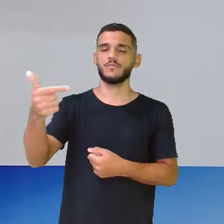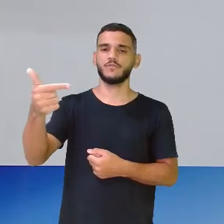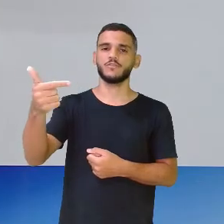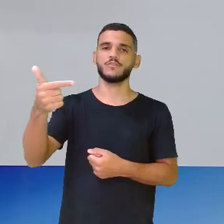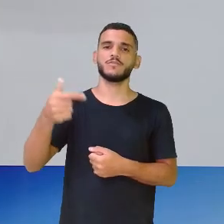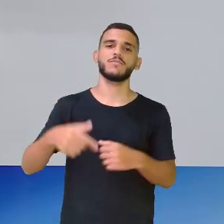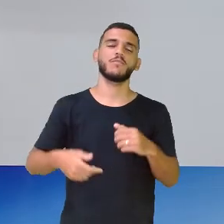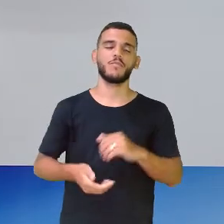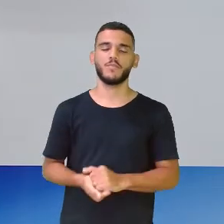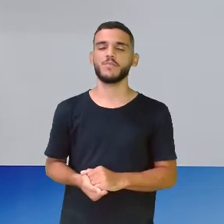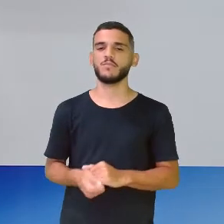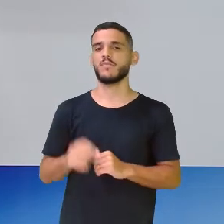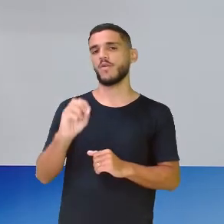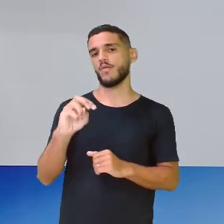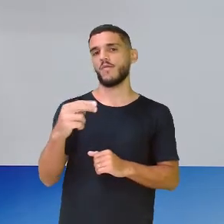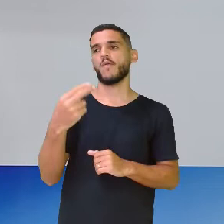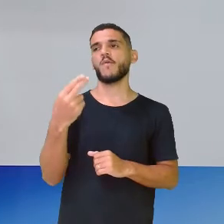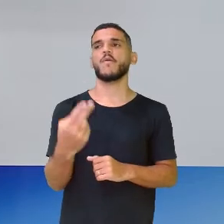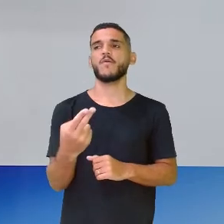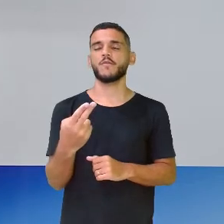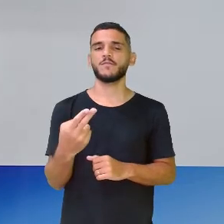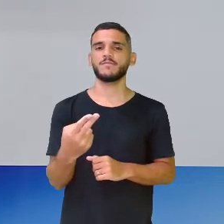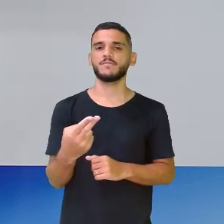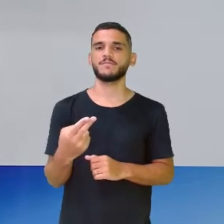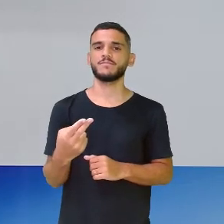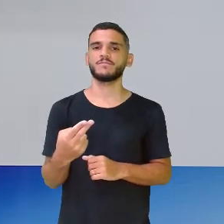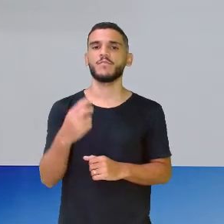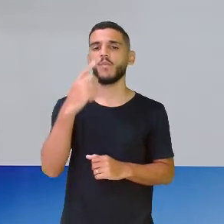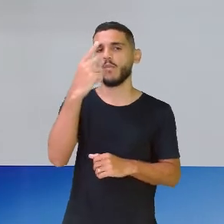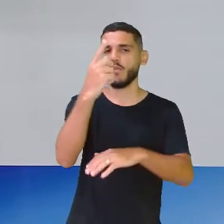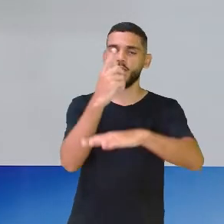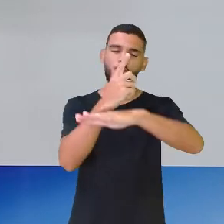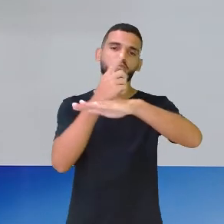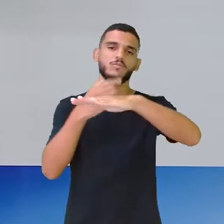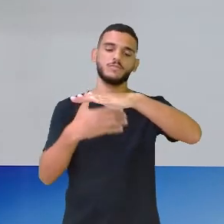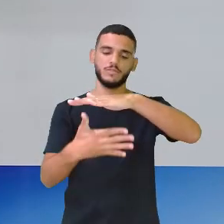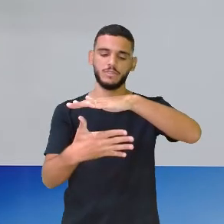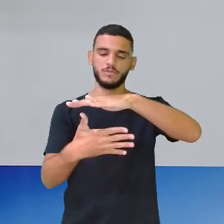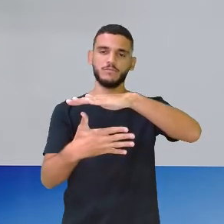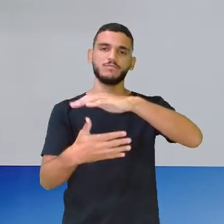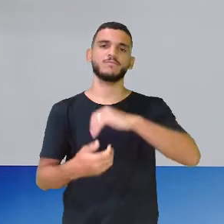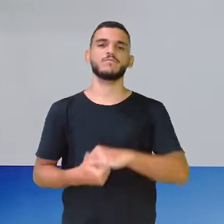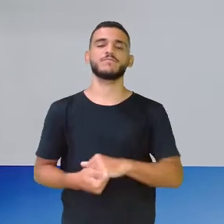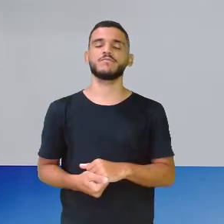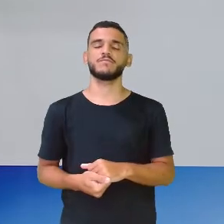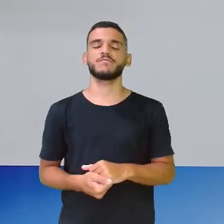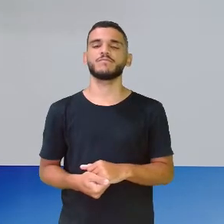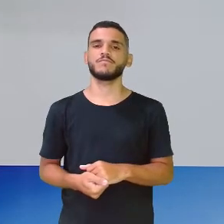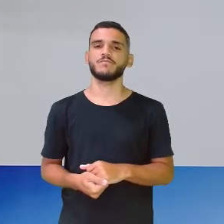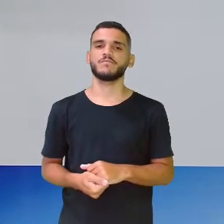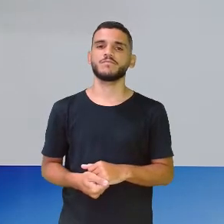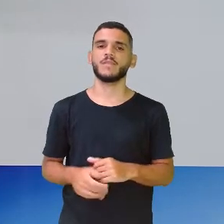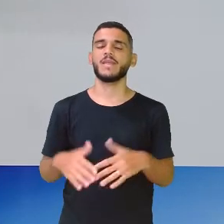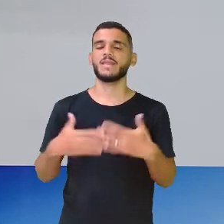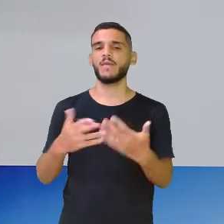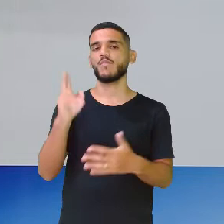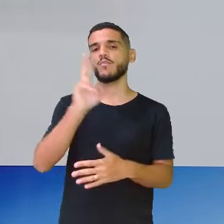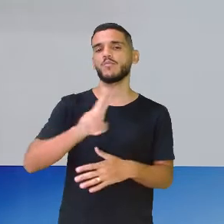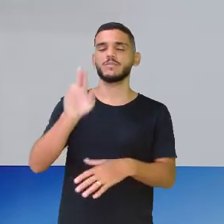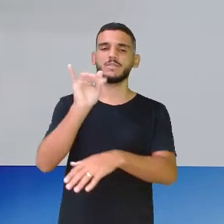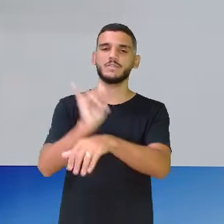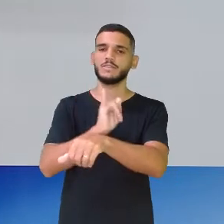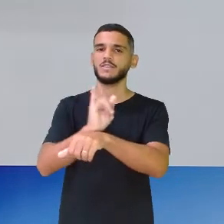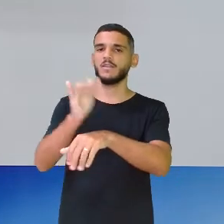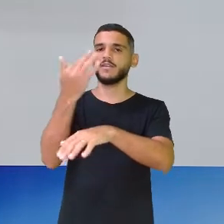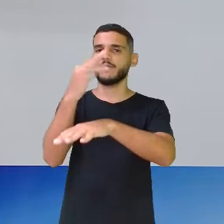0,2. Ou 1/5. Beleza? Sendo na forma fracionária, tá